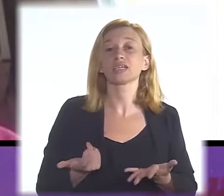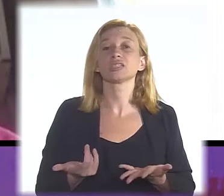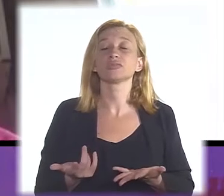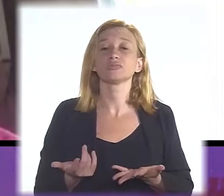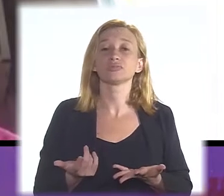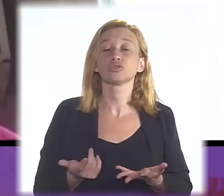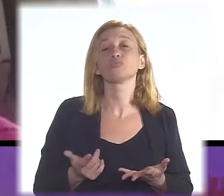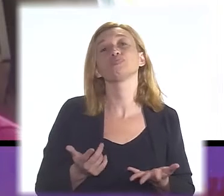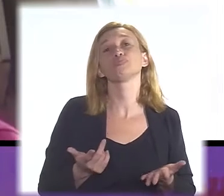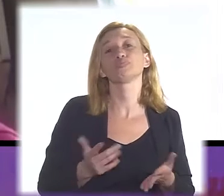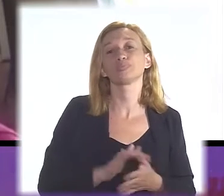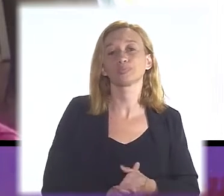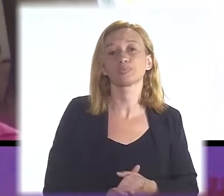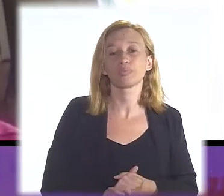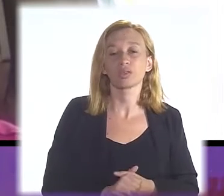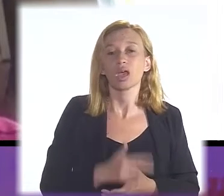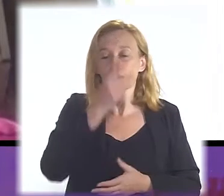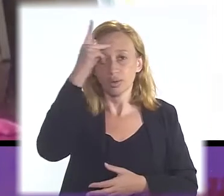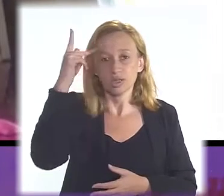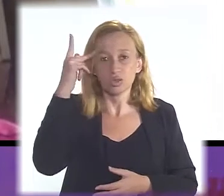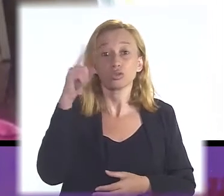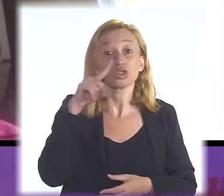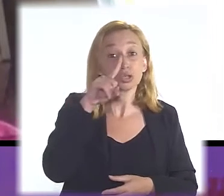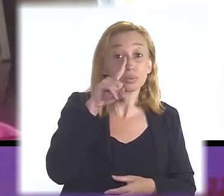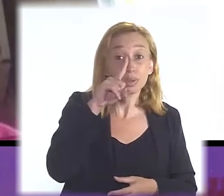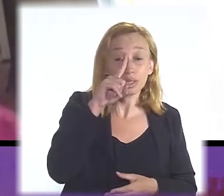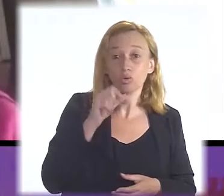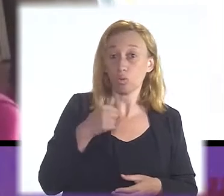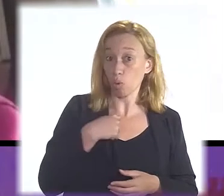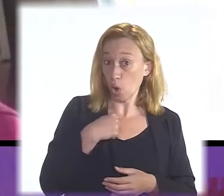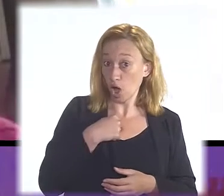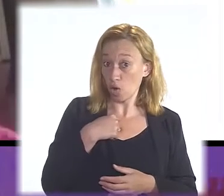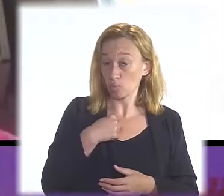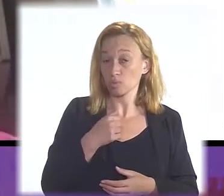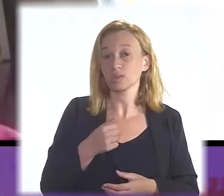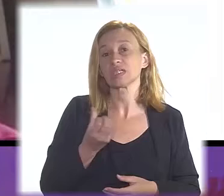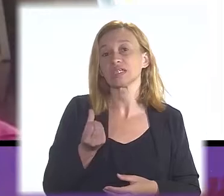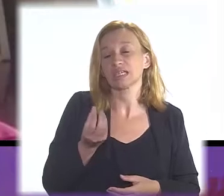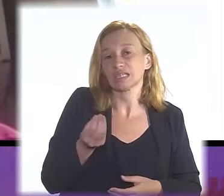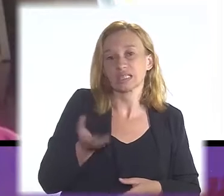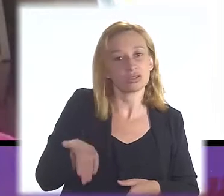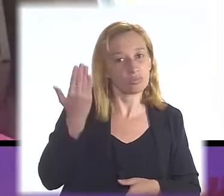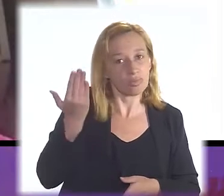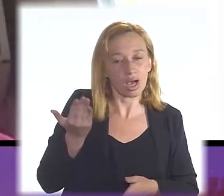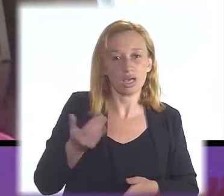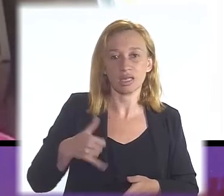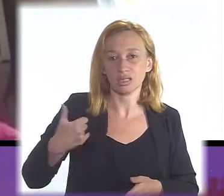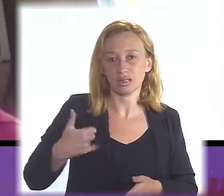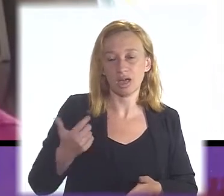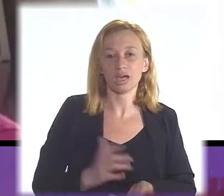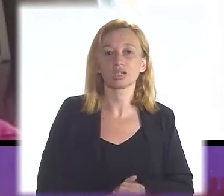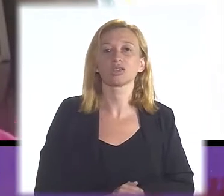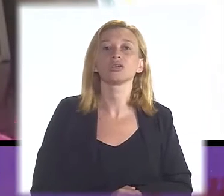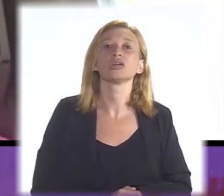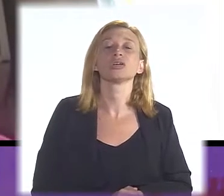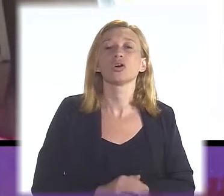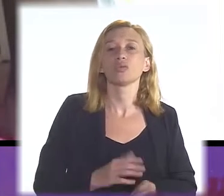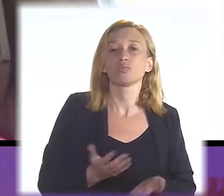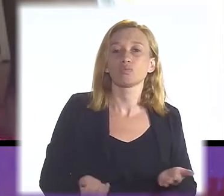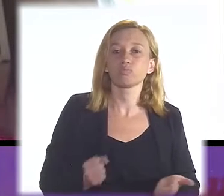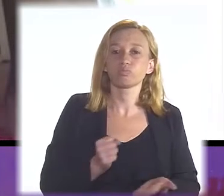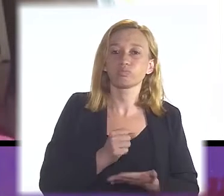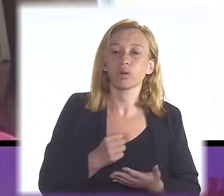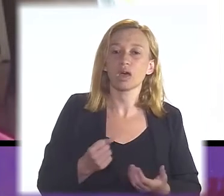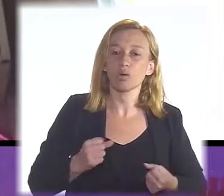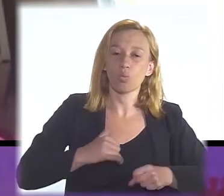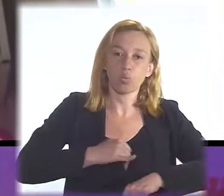de comorbidades. No entanto, pessoas de risco, como eu, acima de 60 anos de idade, com comorbidades,